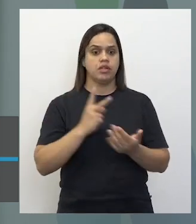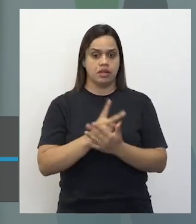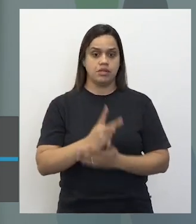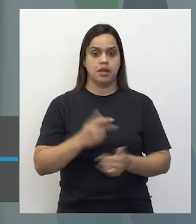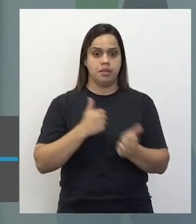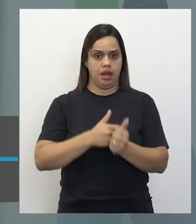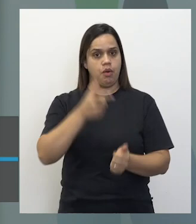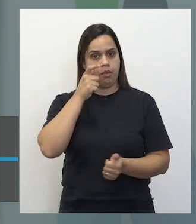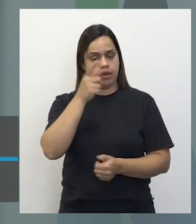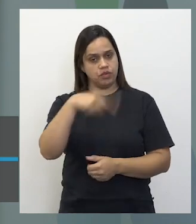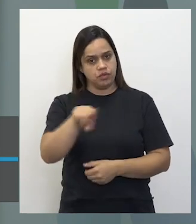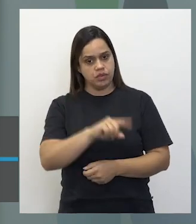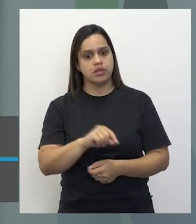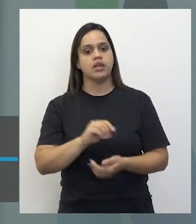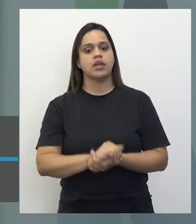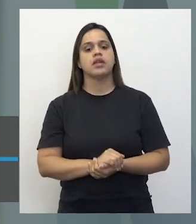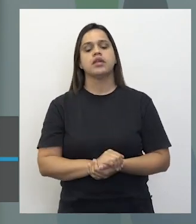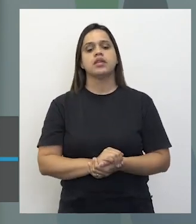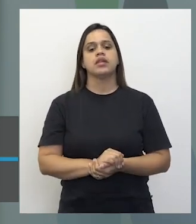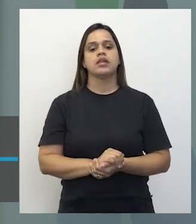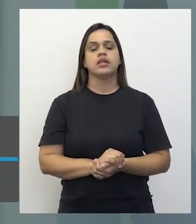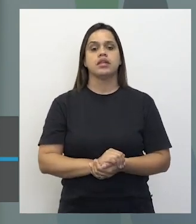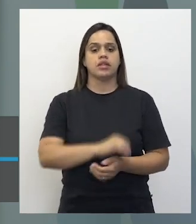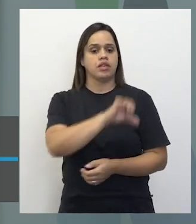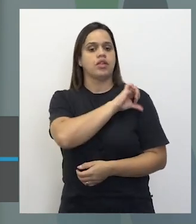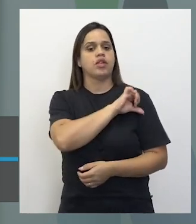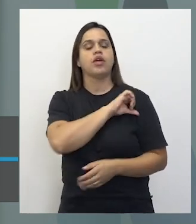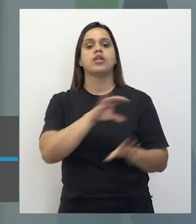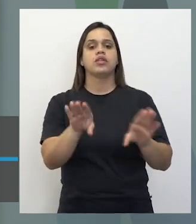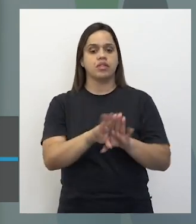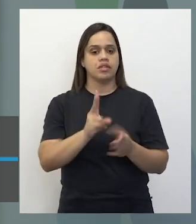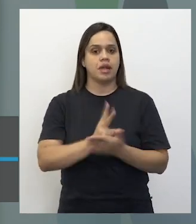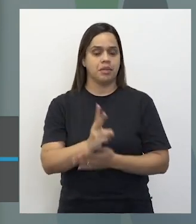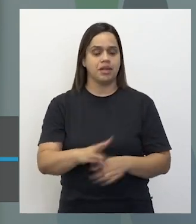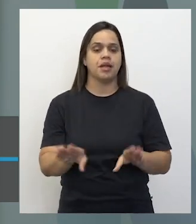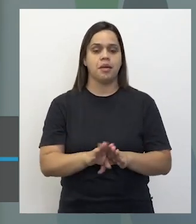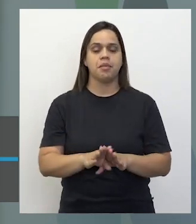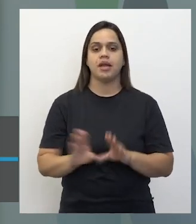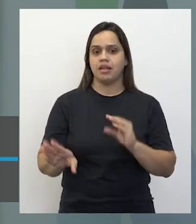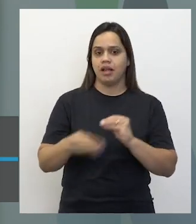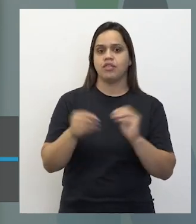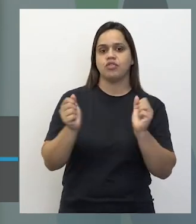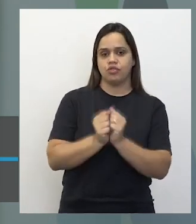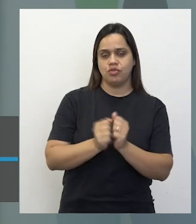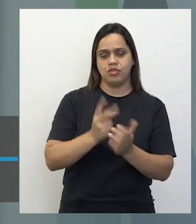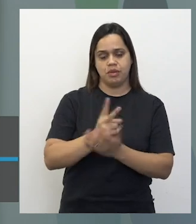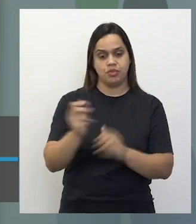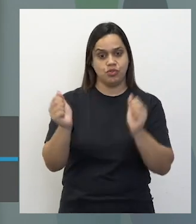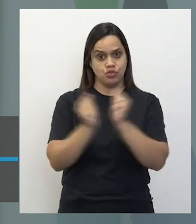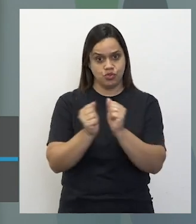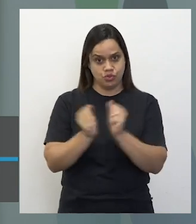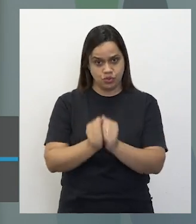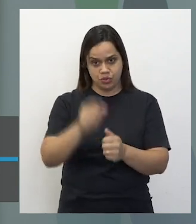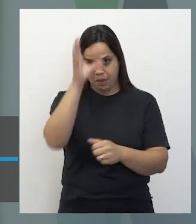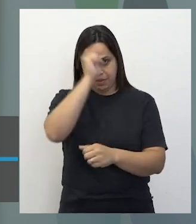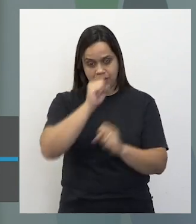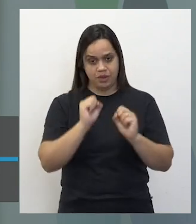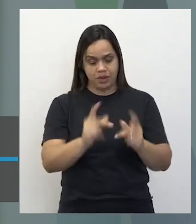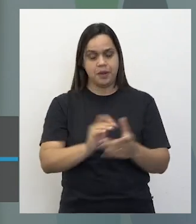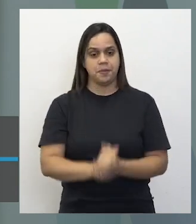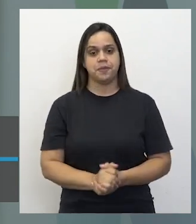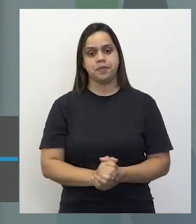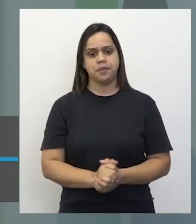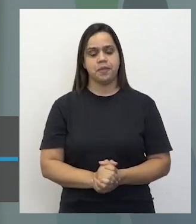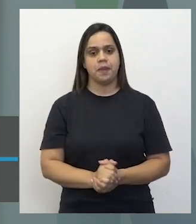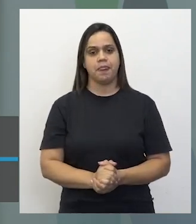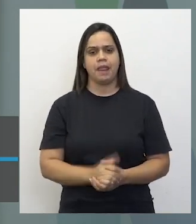acompanha a participação de vocês, mesmo sendo do nono ano, a gente agrega aí, não tem problema, estamos todos aqui juntos para aprender. Agora vamos